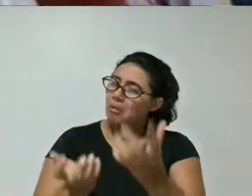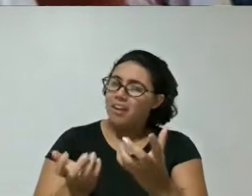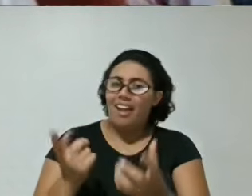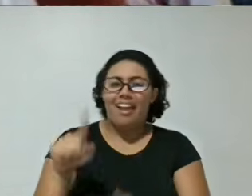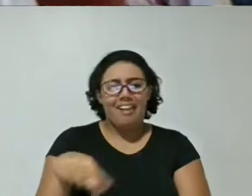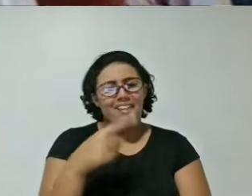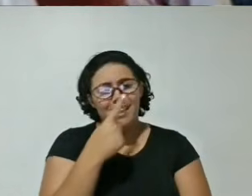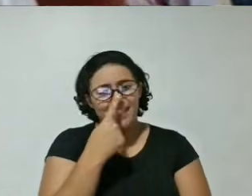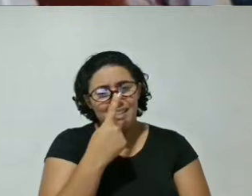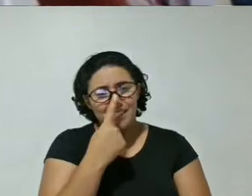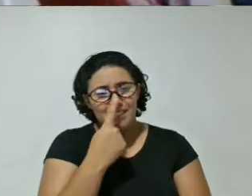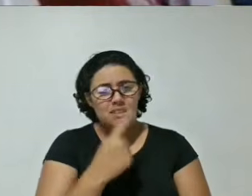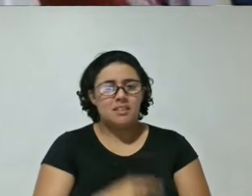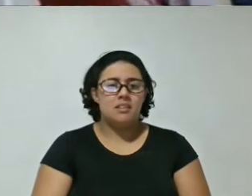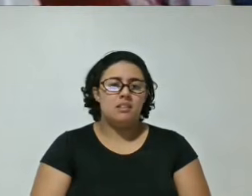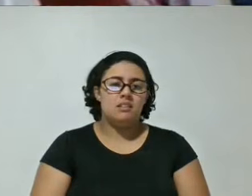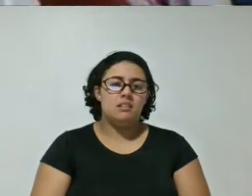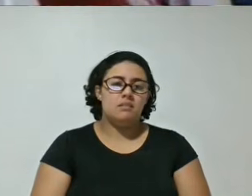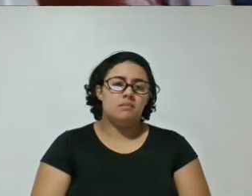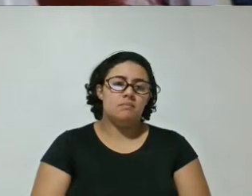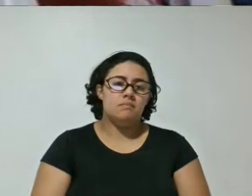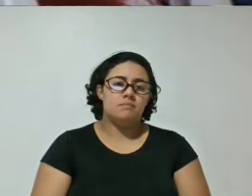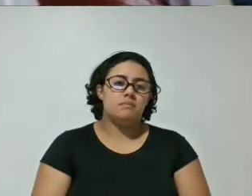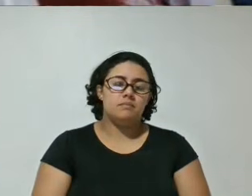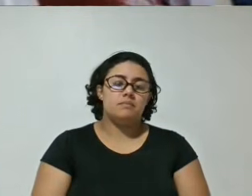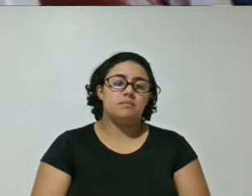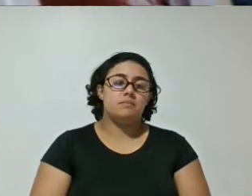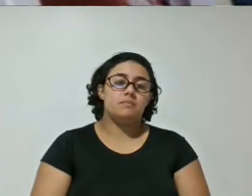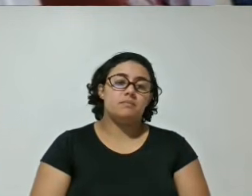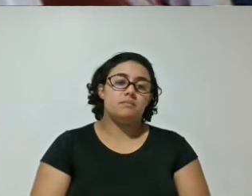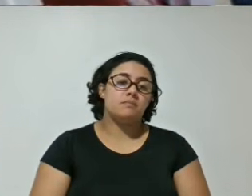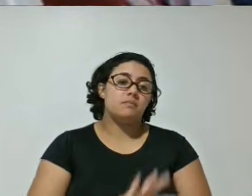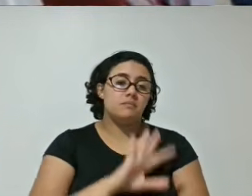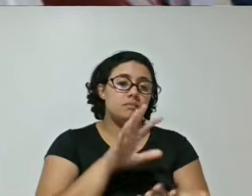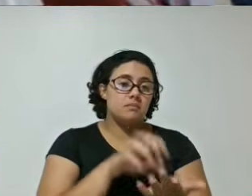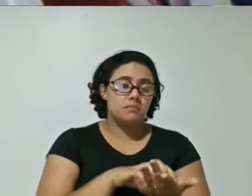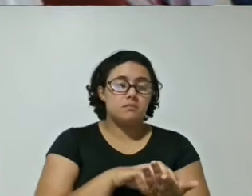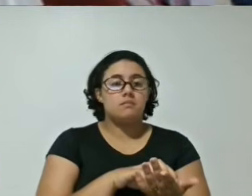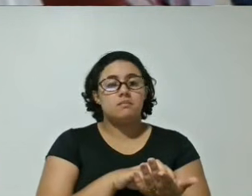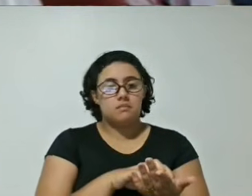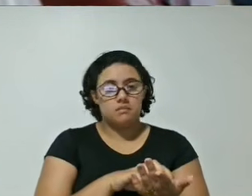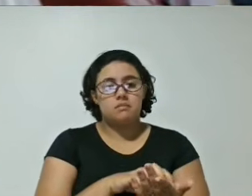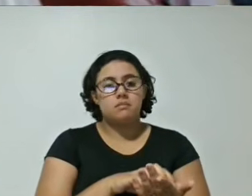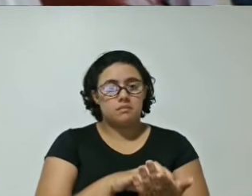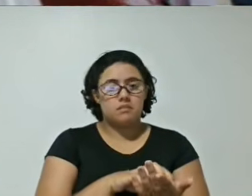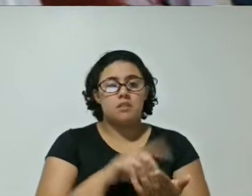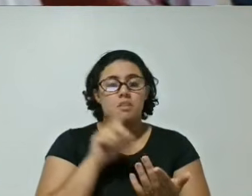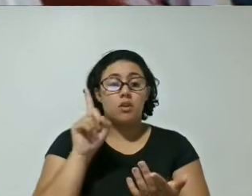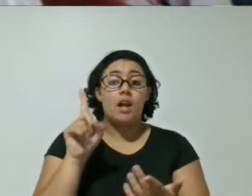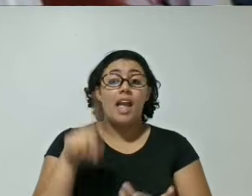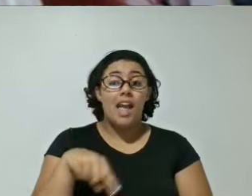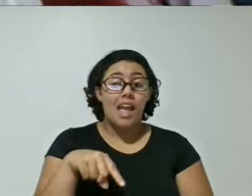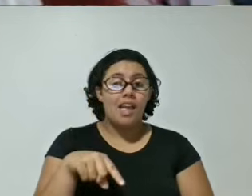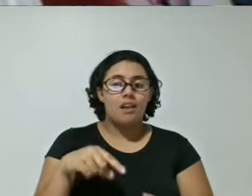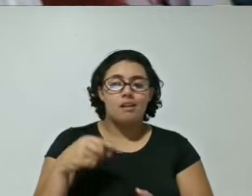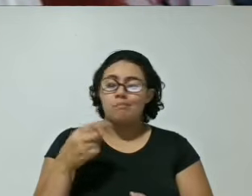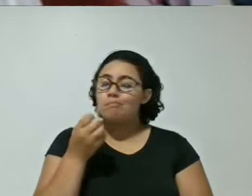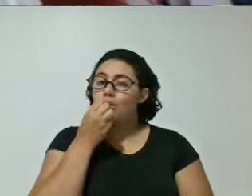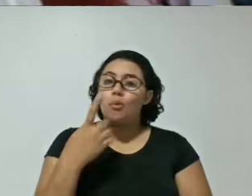Mas o futuro do Centro Cultural São Bernardo é pela participação popular, pela participação social. Então,